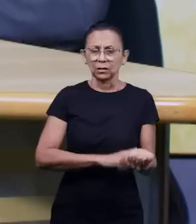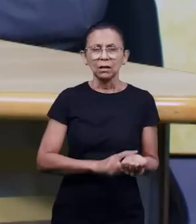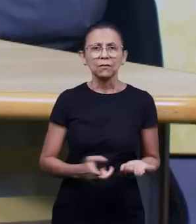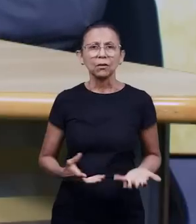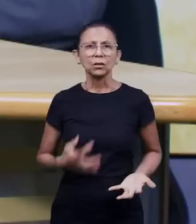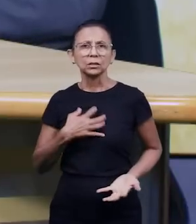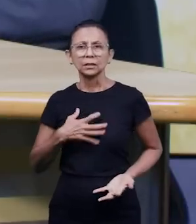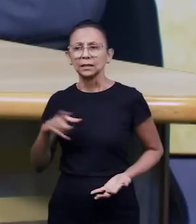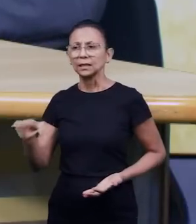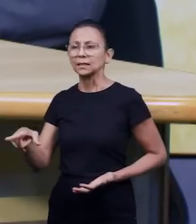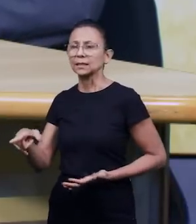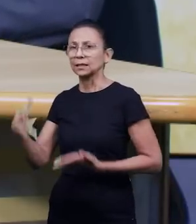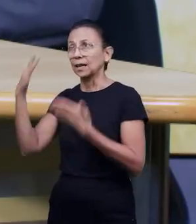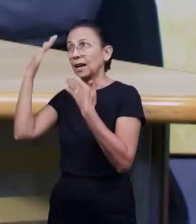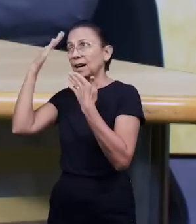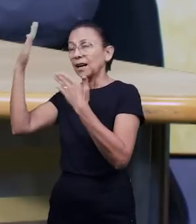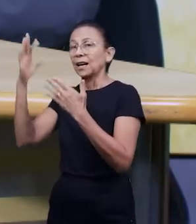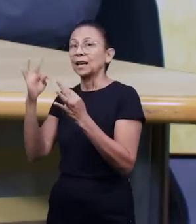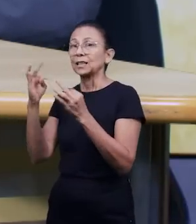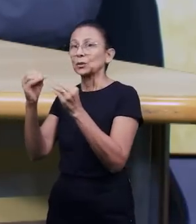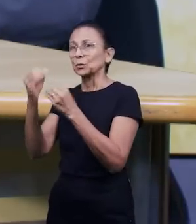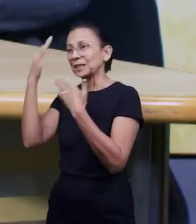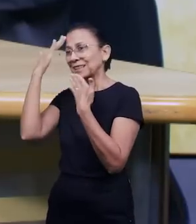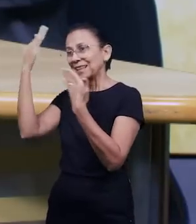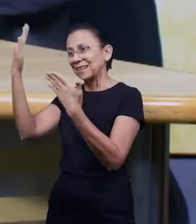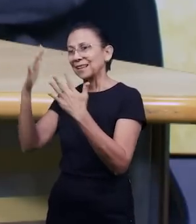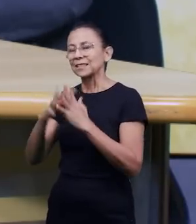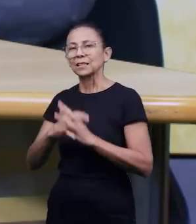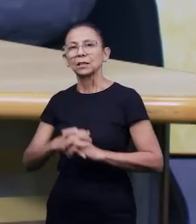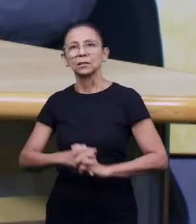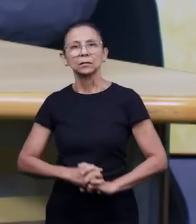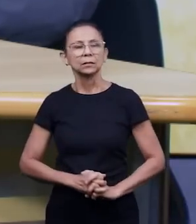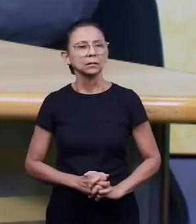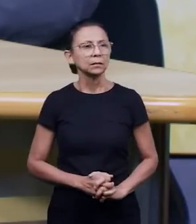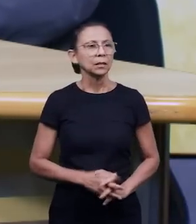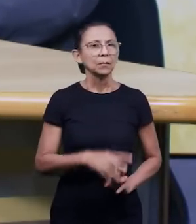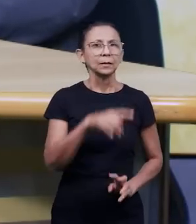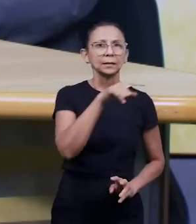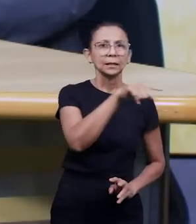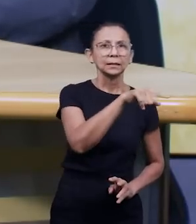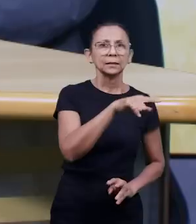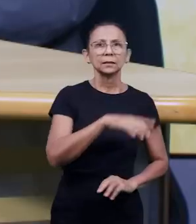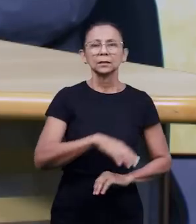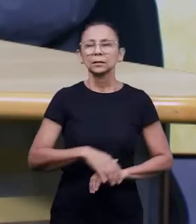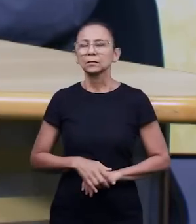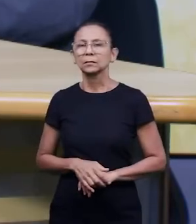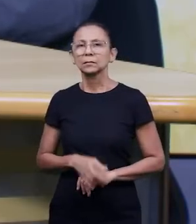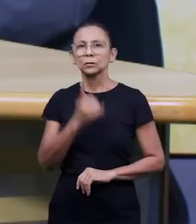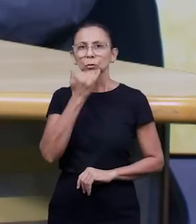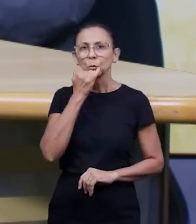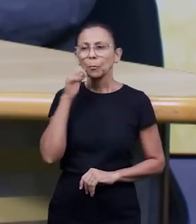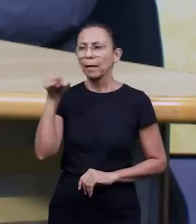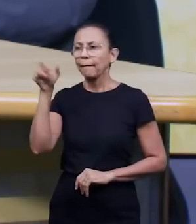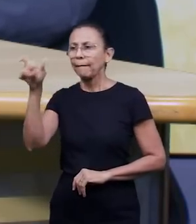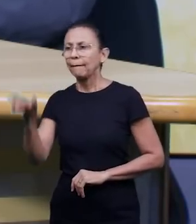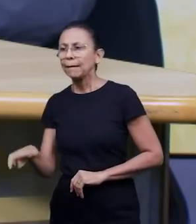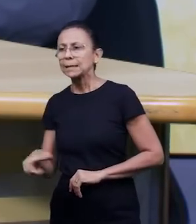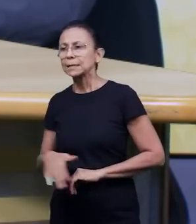tal, tudo bem. Quando dá errado, o novo, que não tem ainda uma experiência, fica